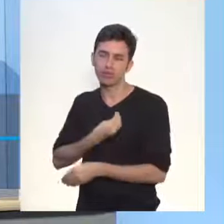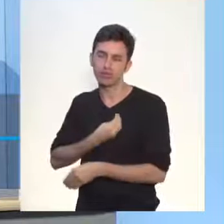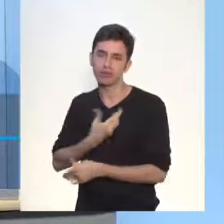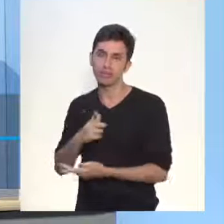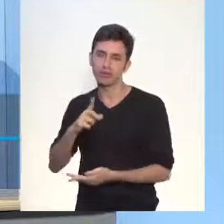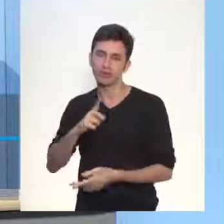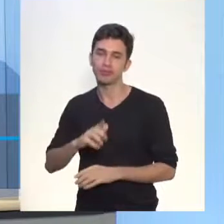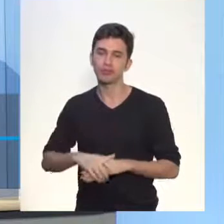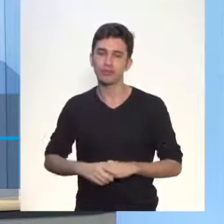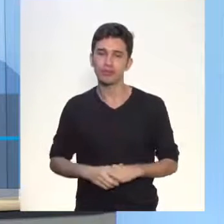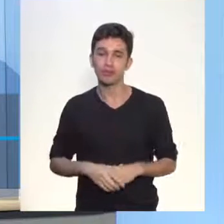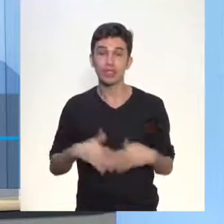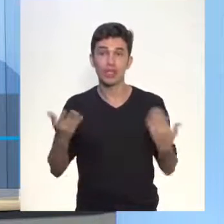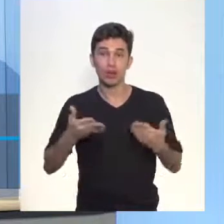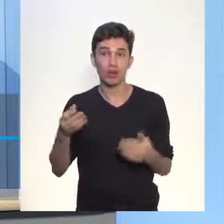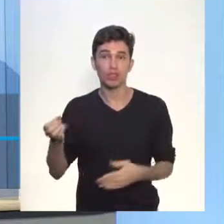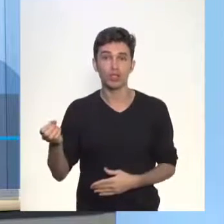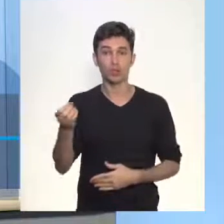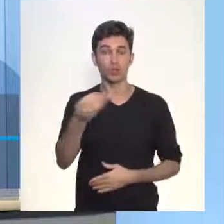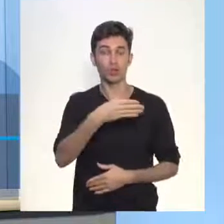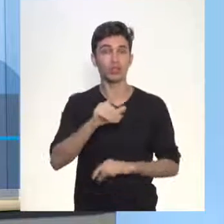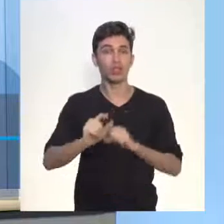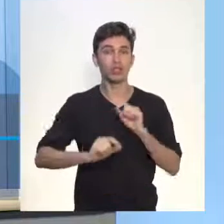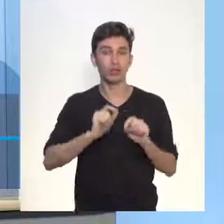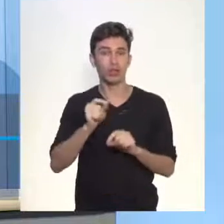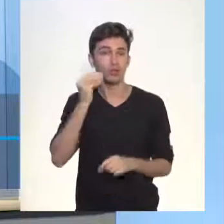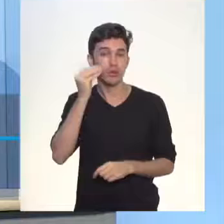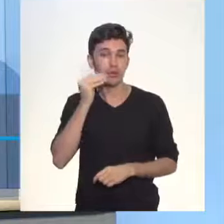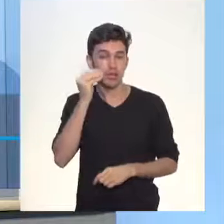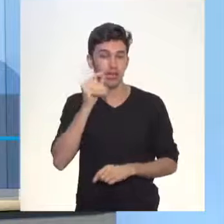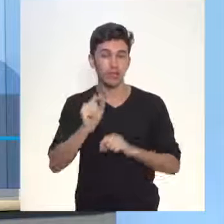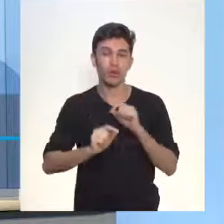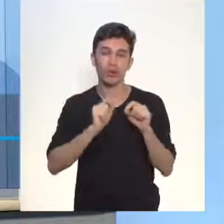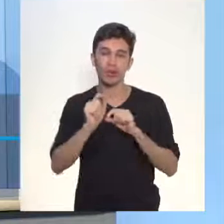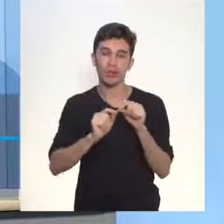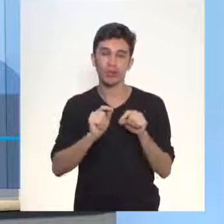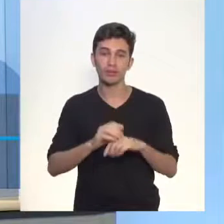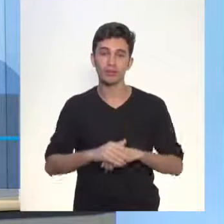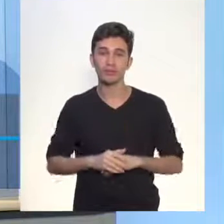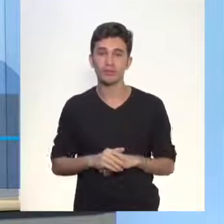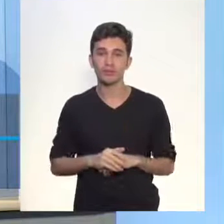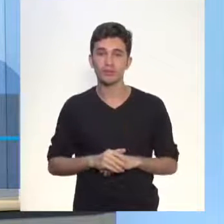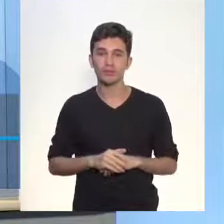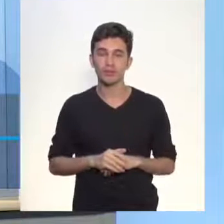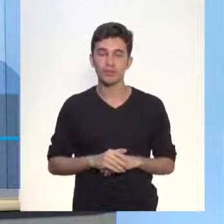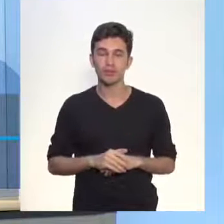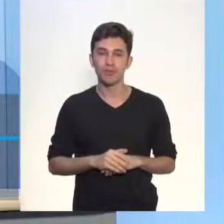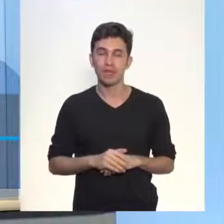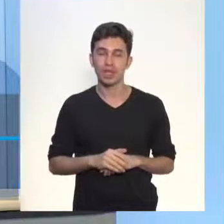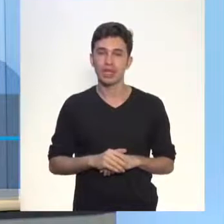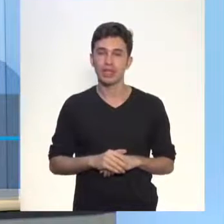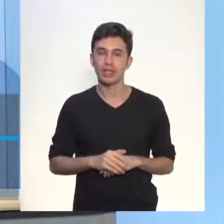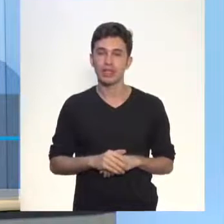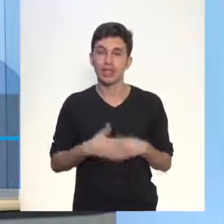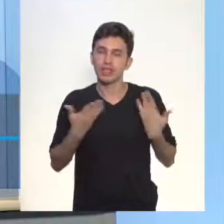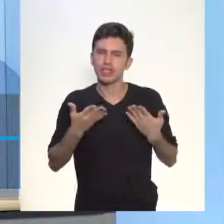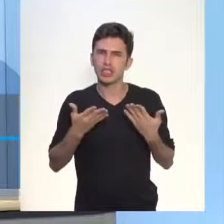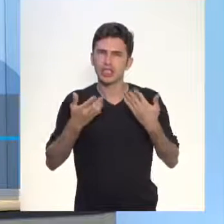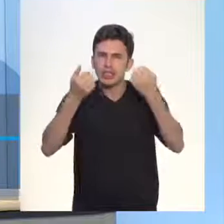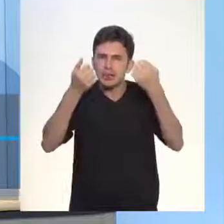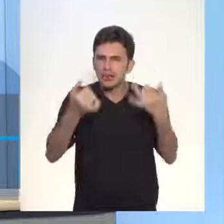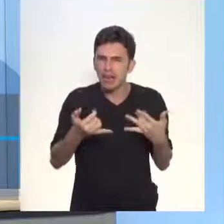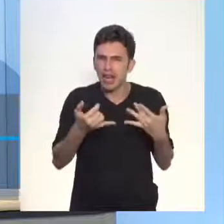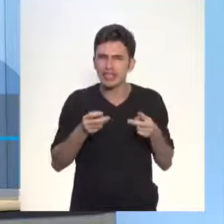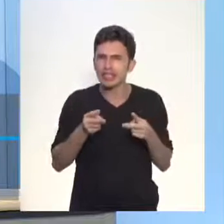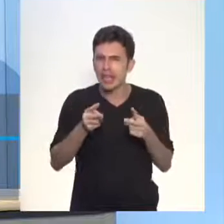como novidade, como experiência, nesse podcast que eu coloquei, que, assim, nós nunca falamos muito nesse contexto, mas os